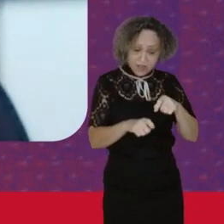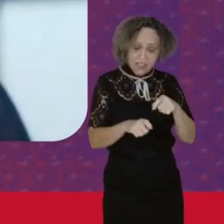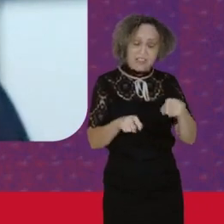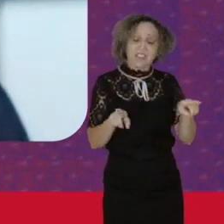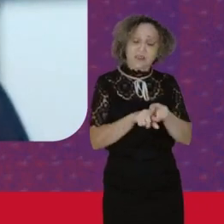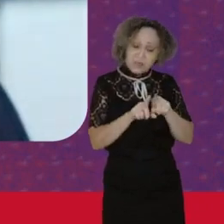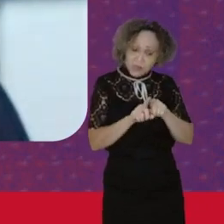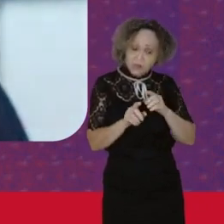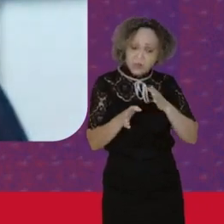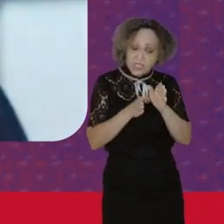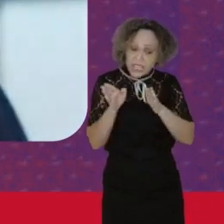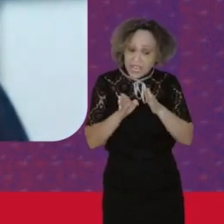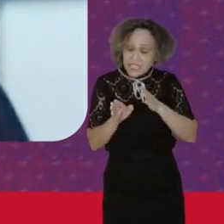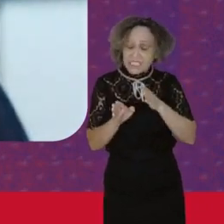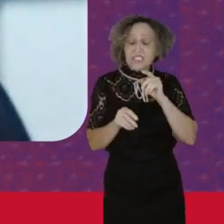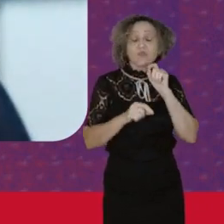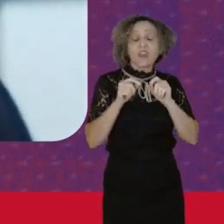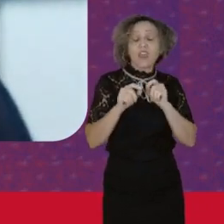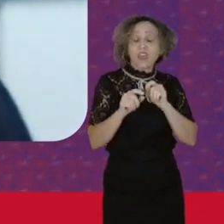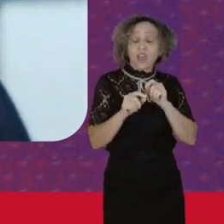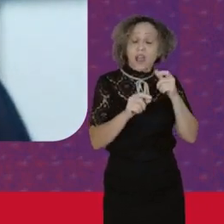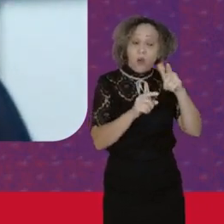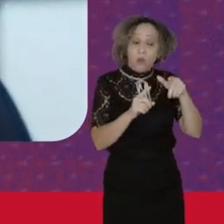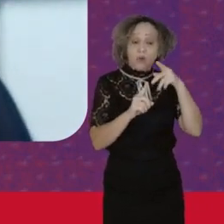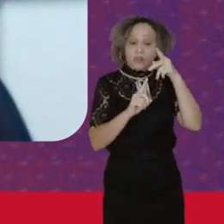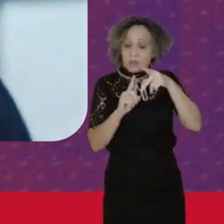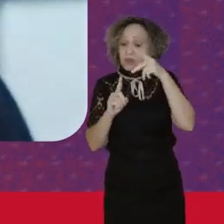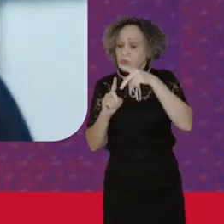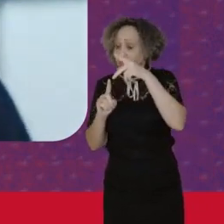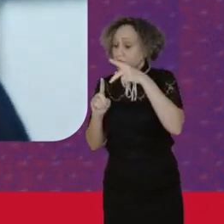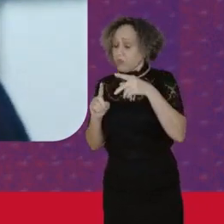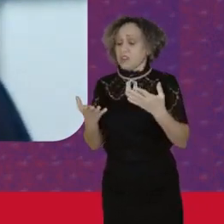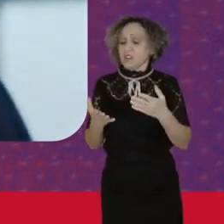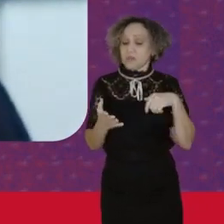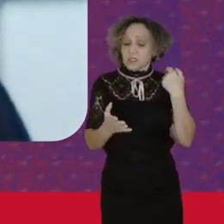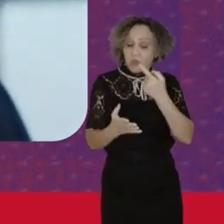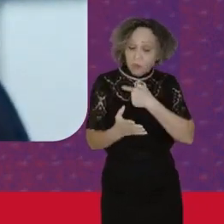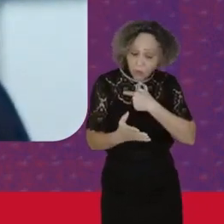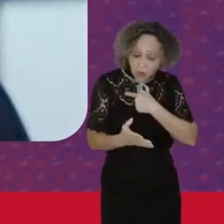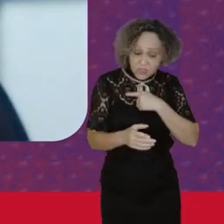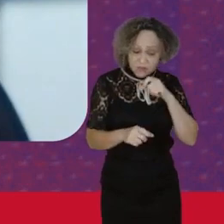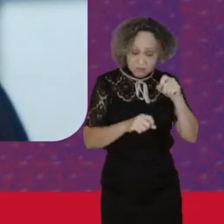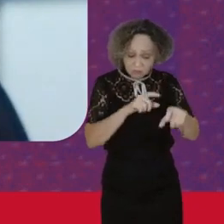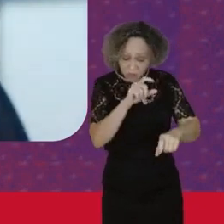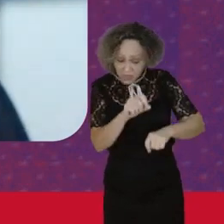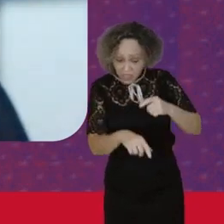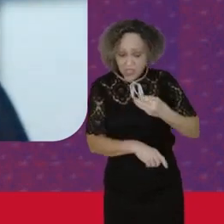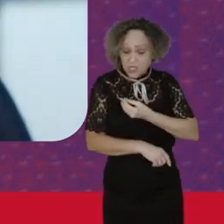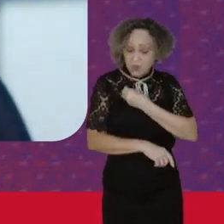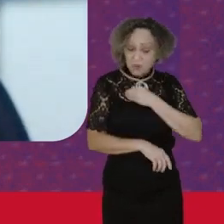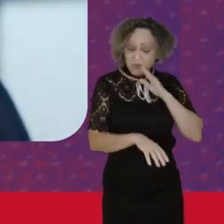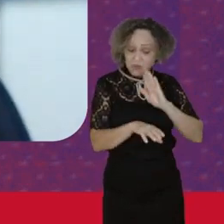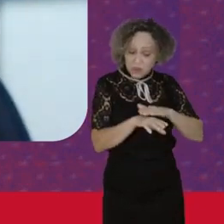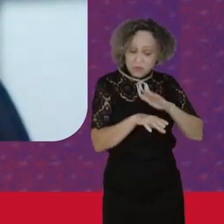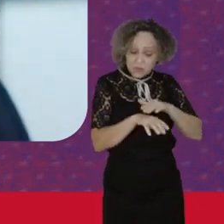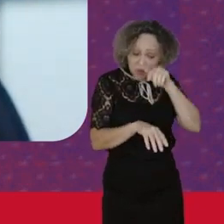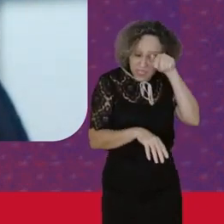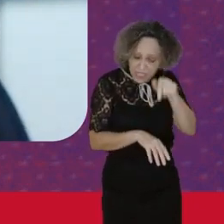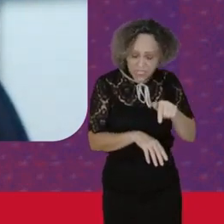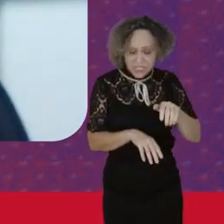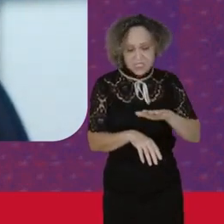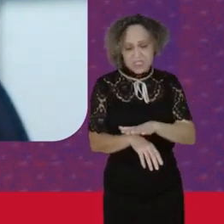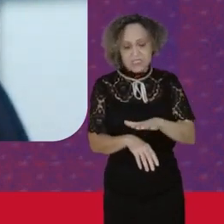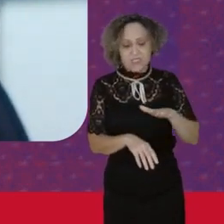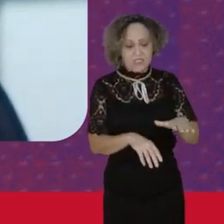políticas, para que você possa produzir naquela terra, para que você possa viver naquela terra, né? Então,